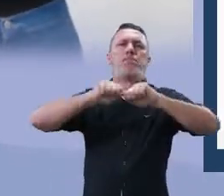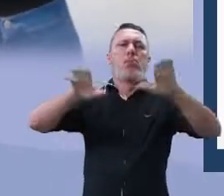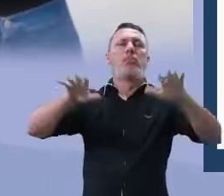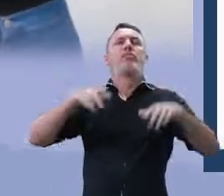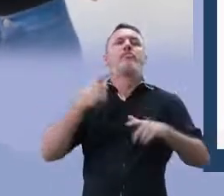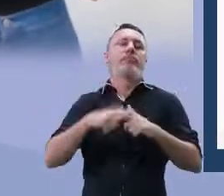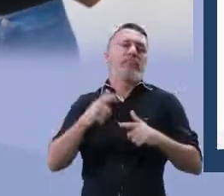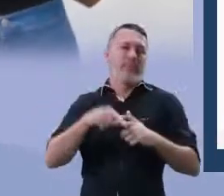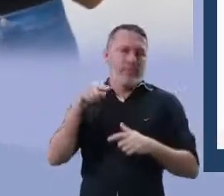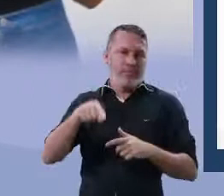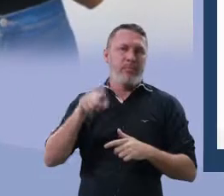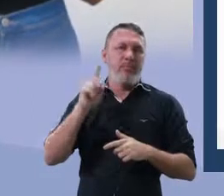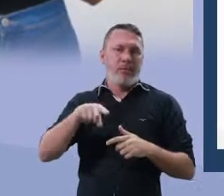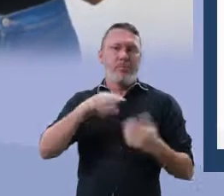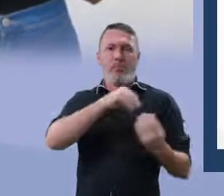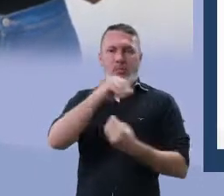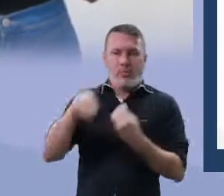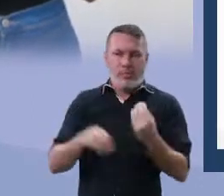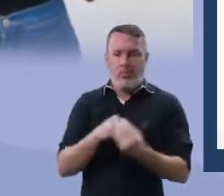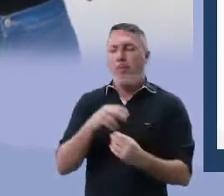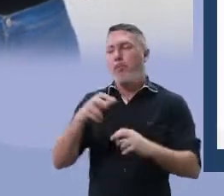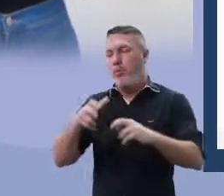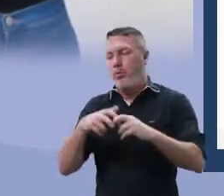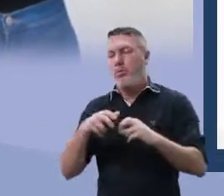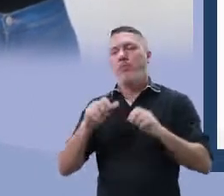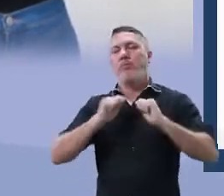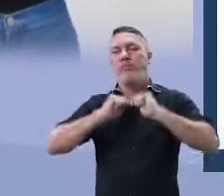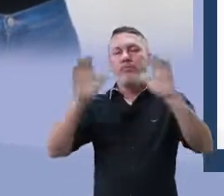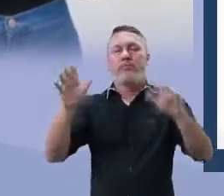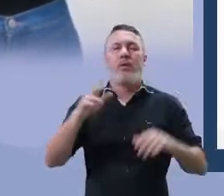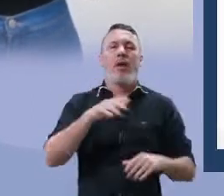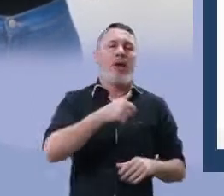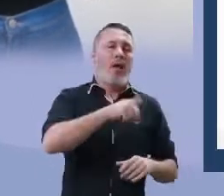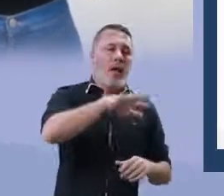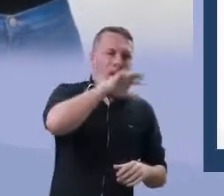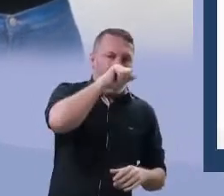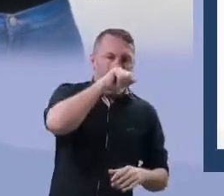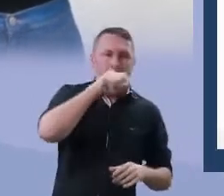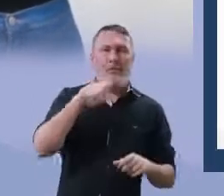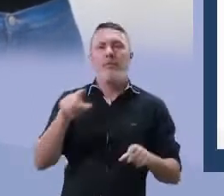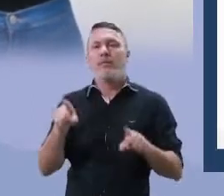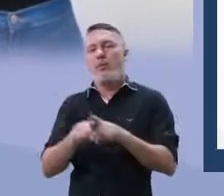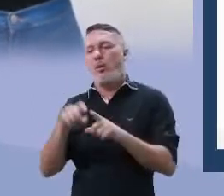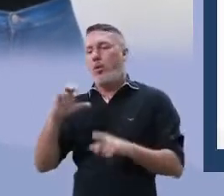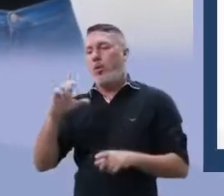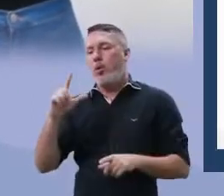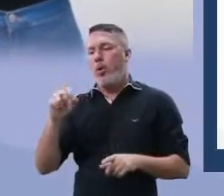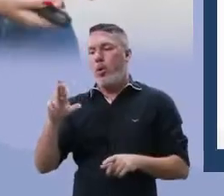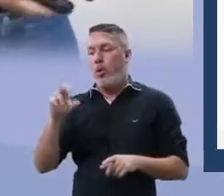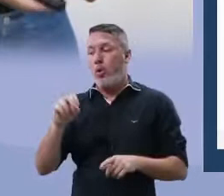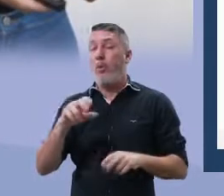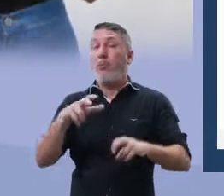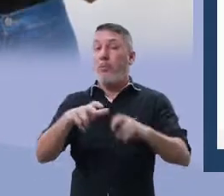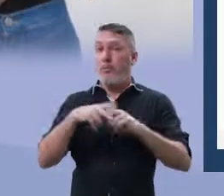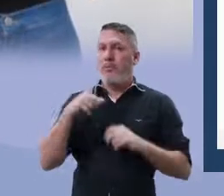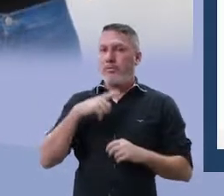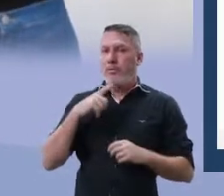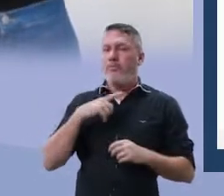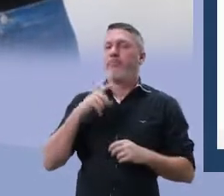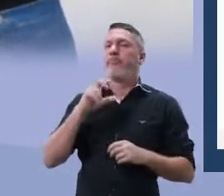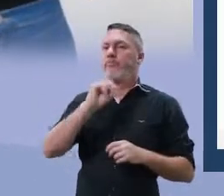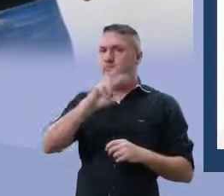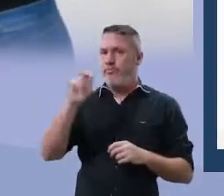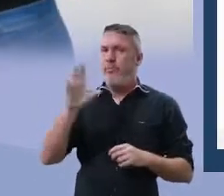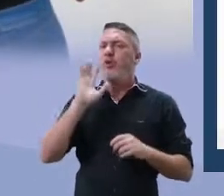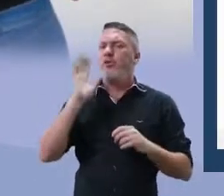e se une ao cloro, uma dessas moléculas. Então, a gente acaba tendo ali a liberação de oxigênio e de monóxido de cloro.